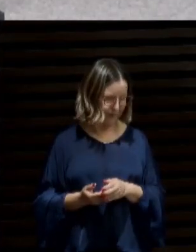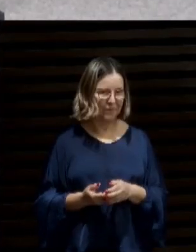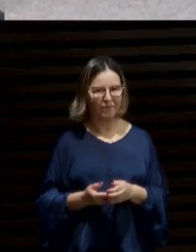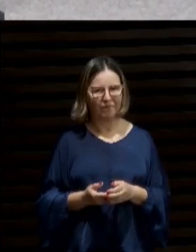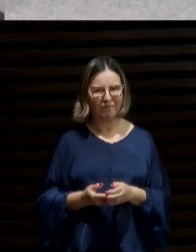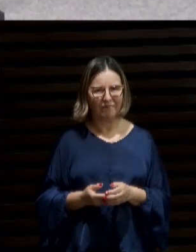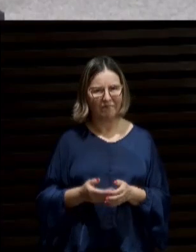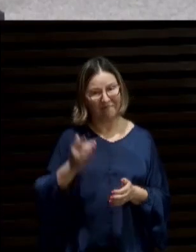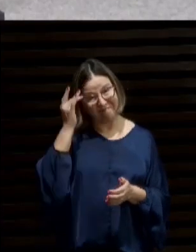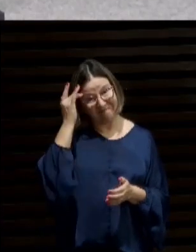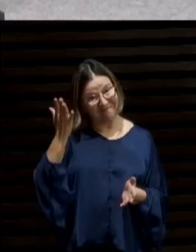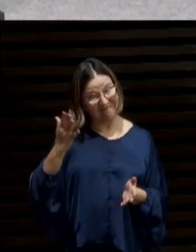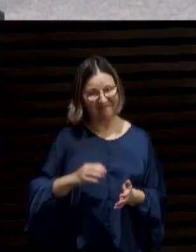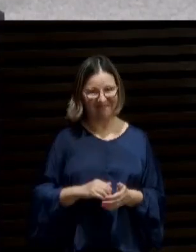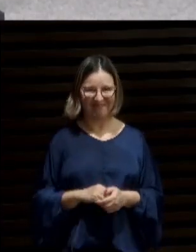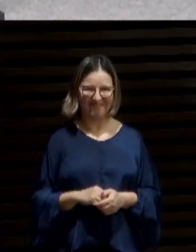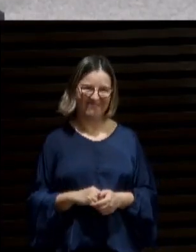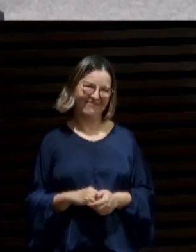Simplesmente assim.